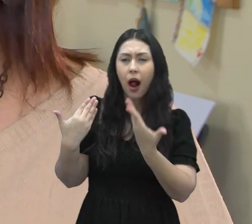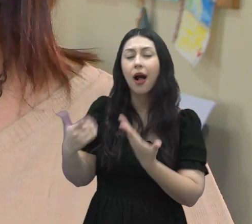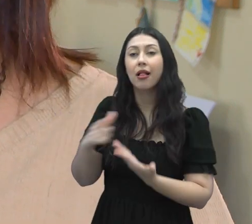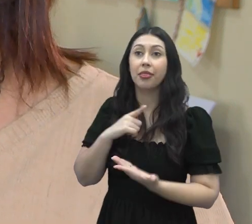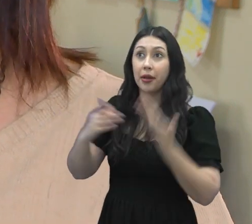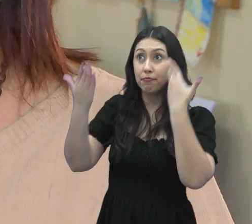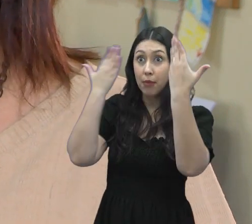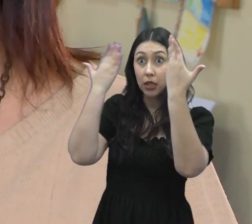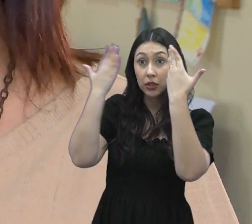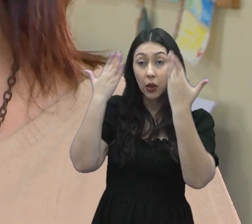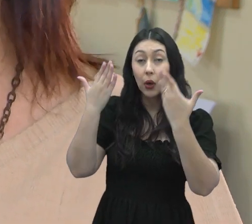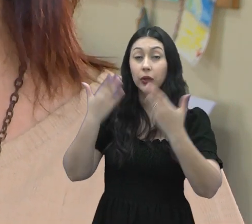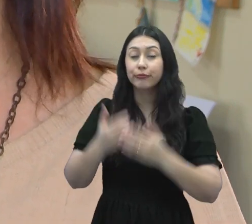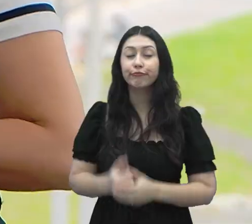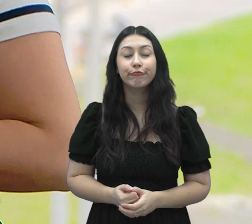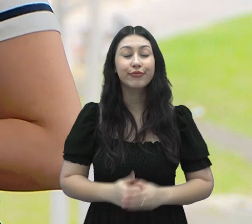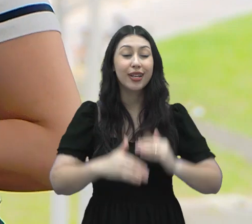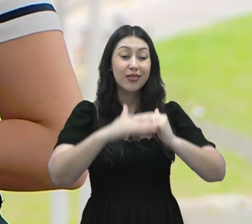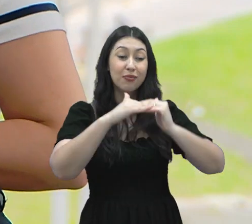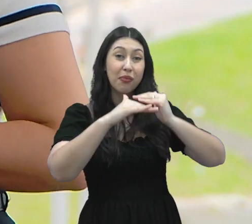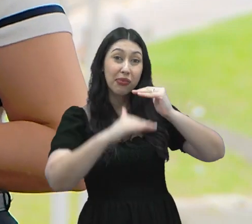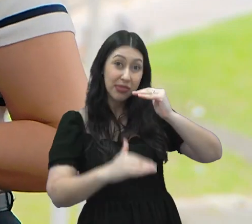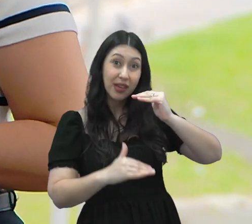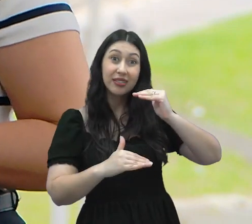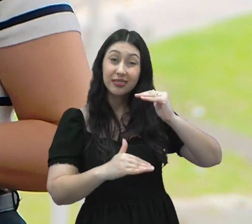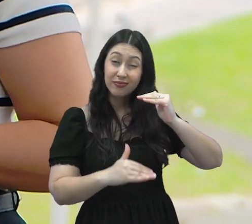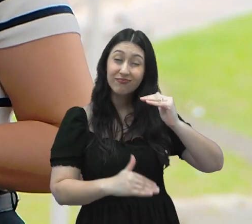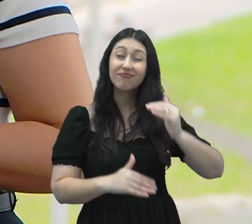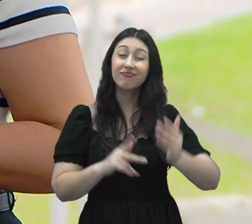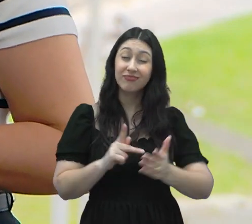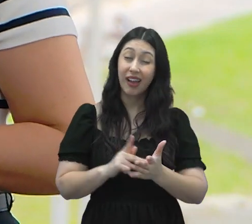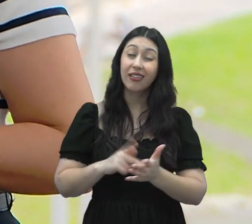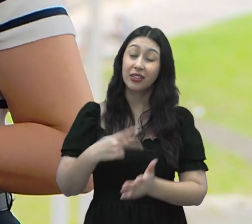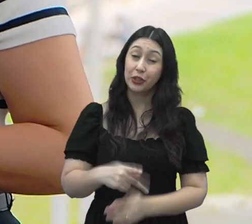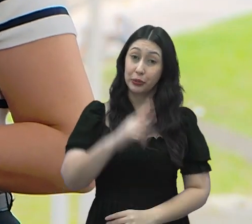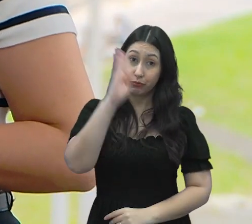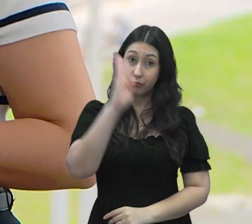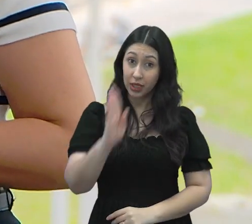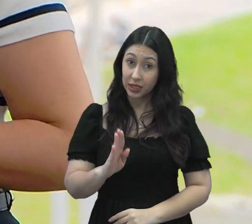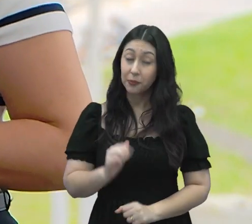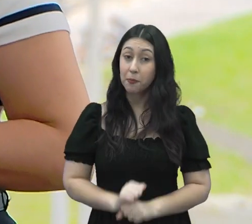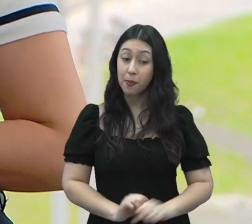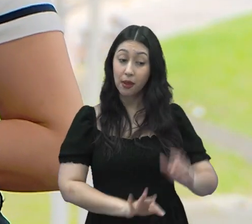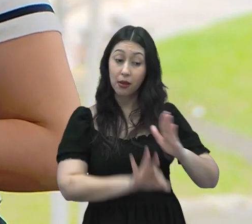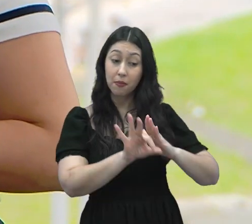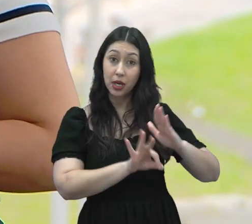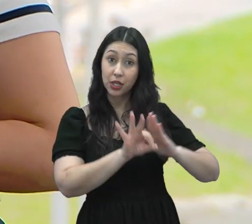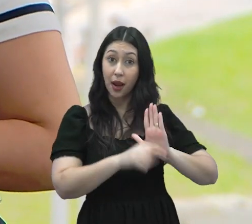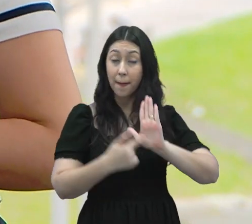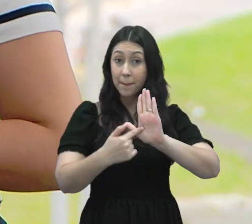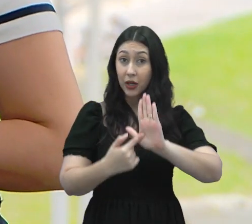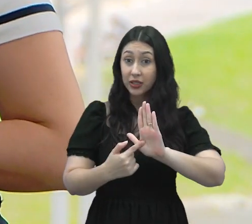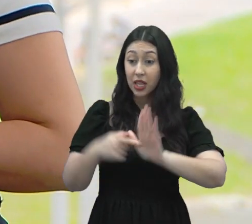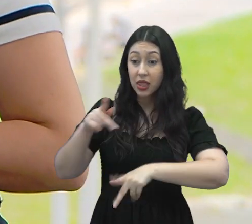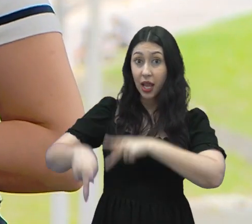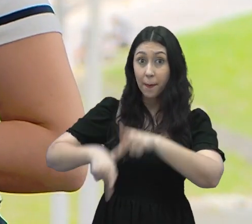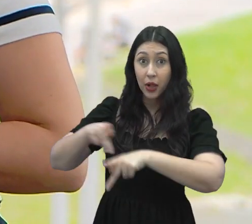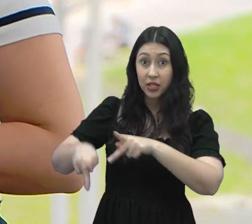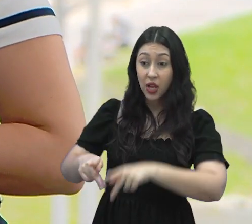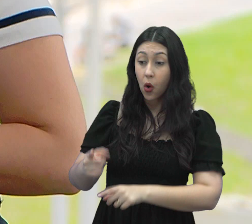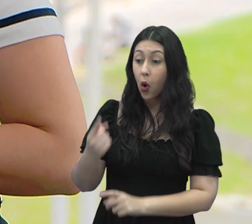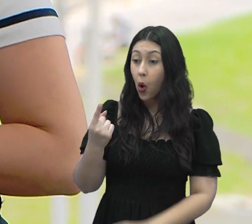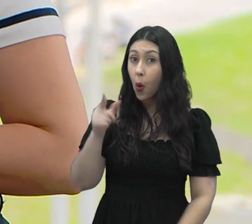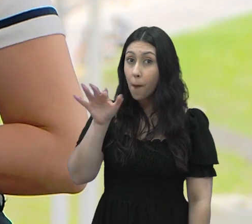temos psicólogos que nos dão um respaldo. A desigualdade econômica ainda é enorme no Brasil. De acordo com o IBGE, 1%